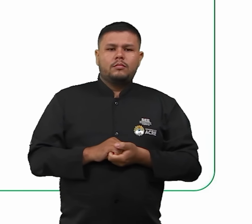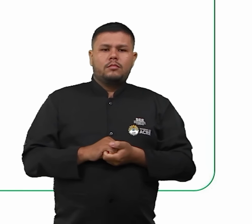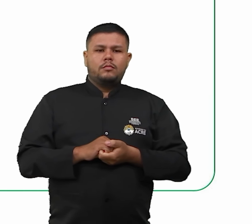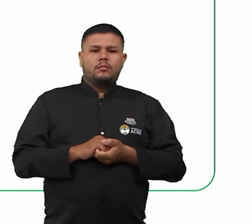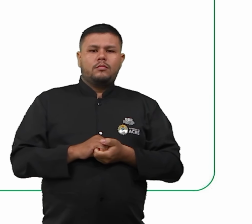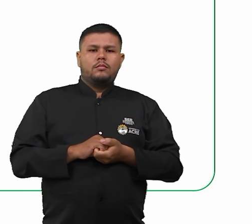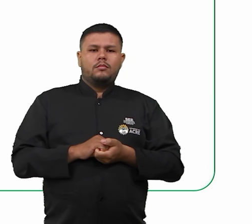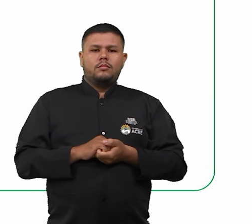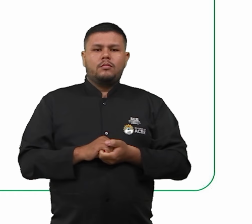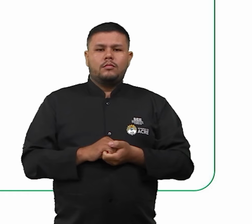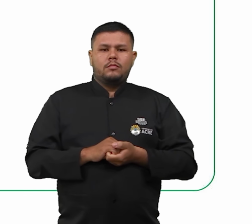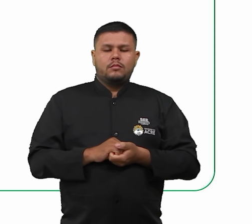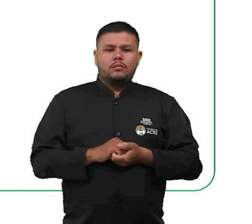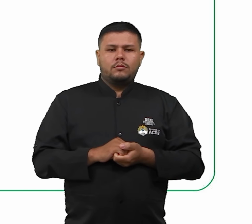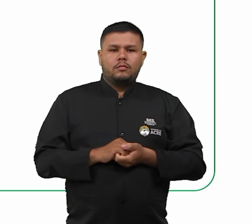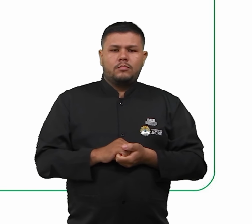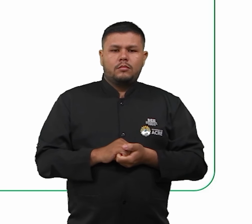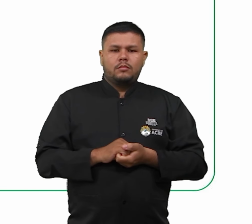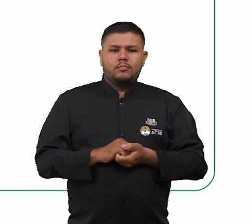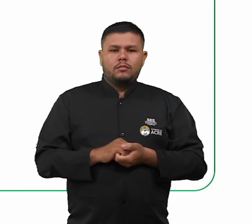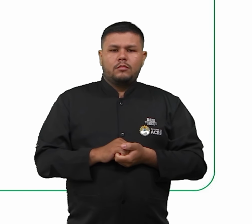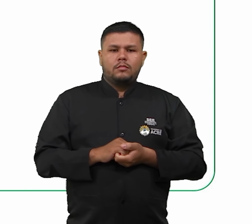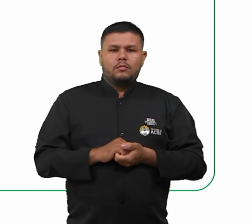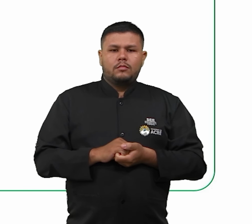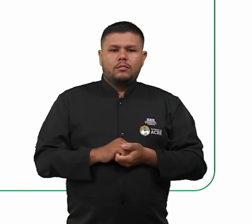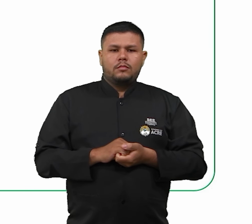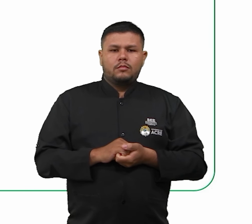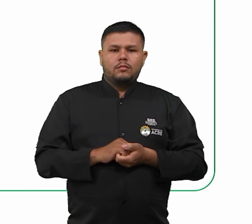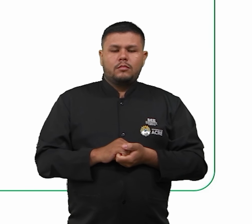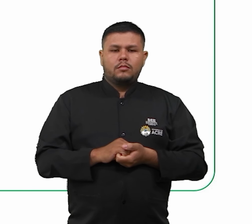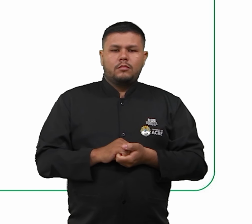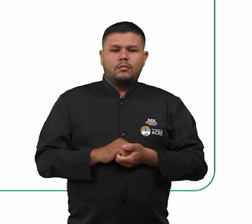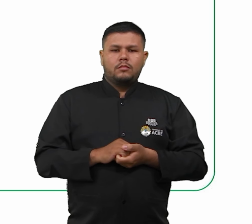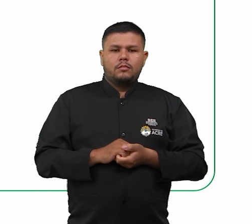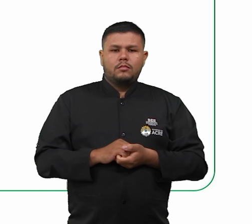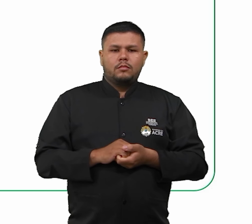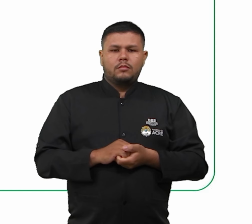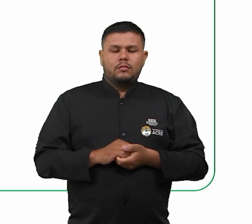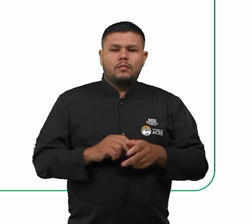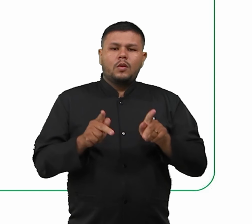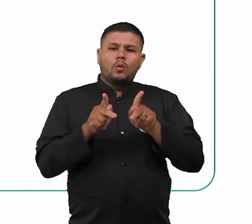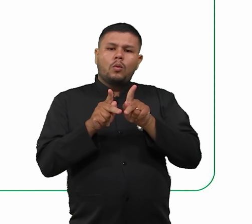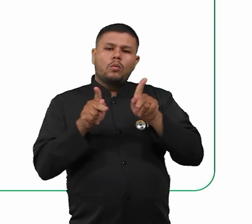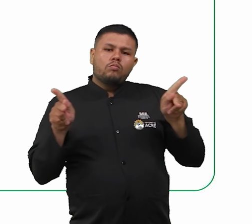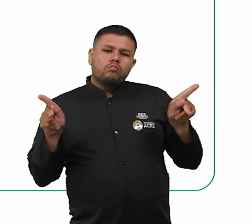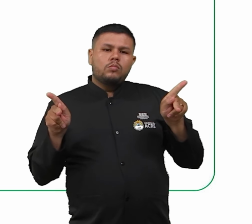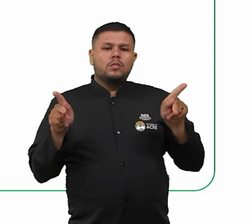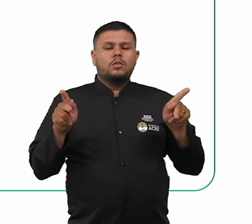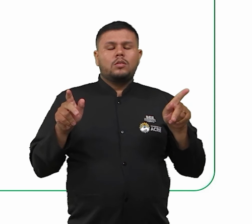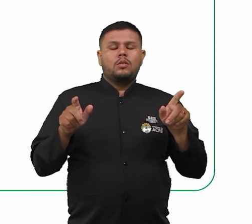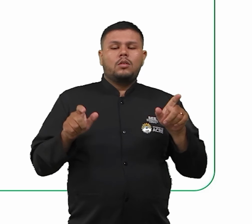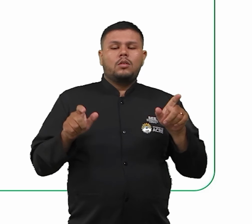Predicativa, ela funciona como predicativo do sujeito, ou seja, o adjetivo, a característica do sujeito. O problema